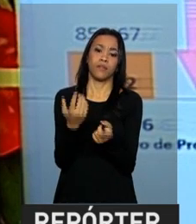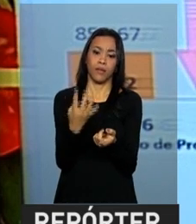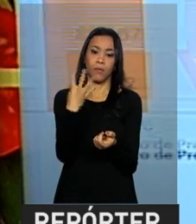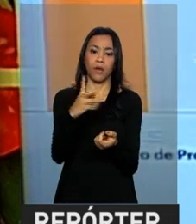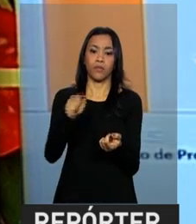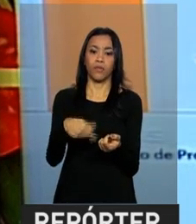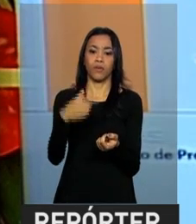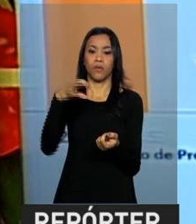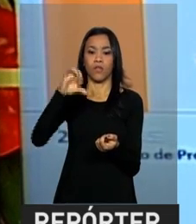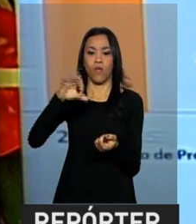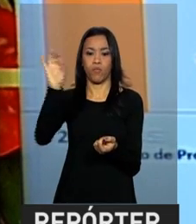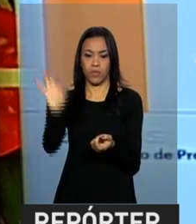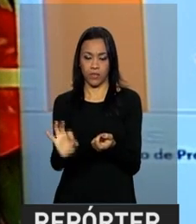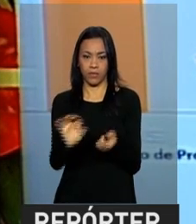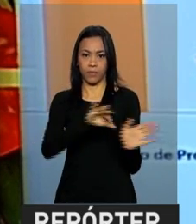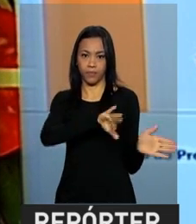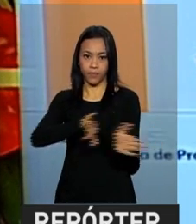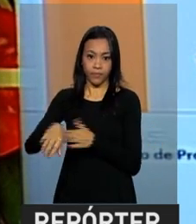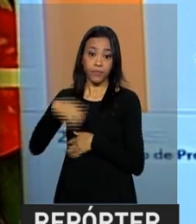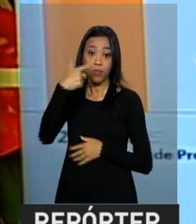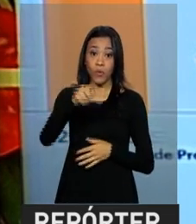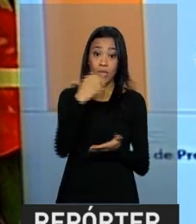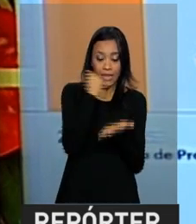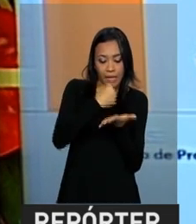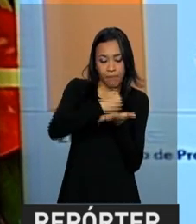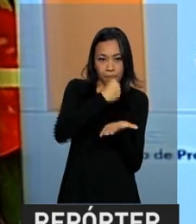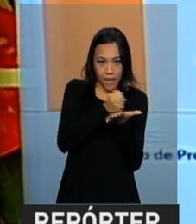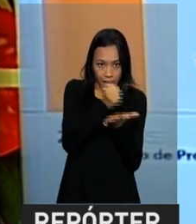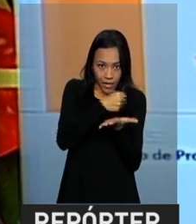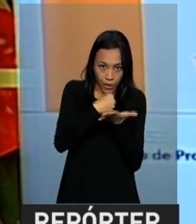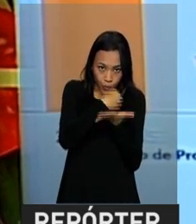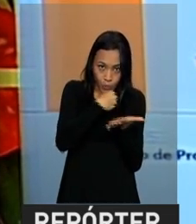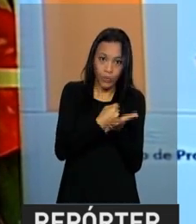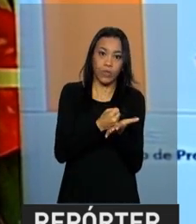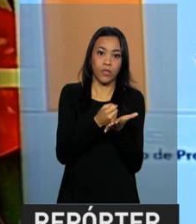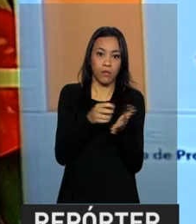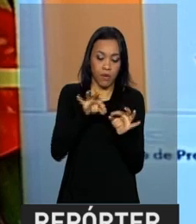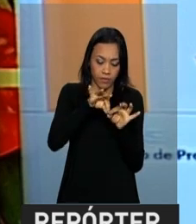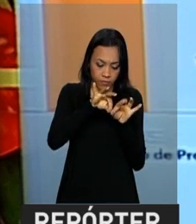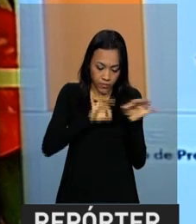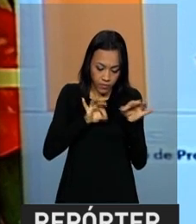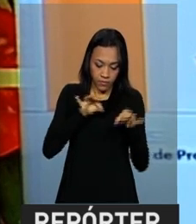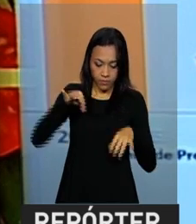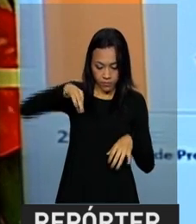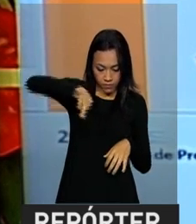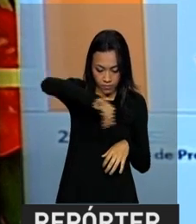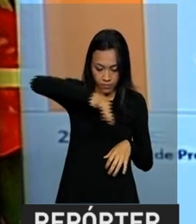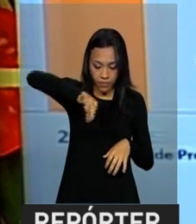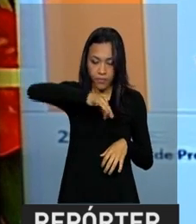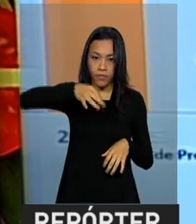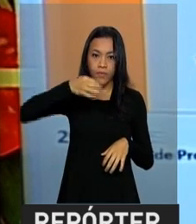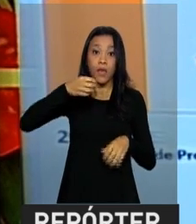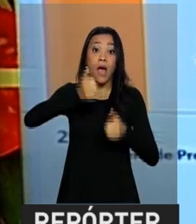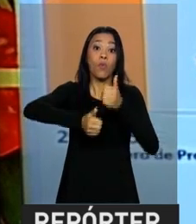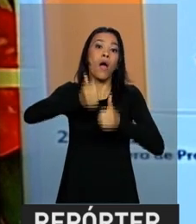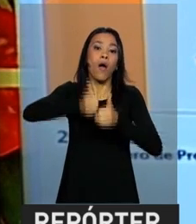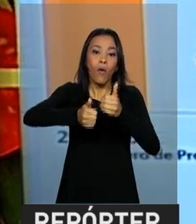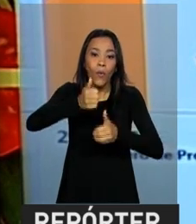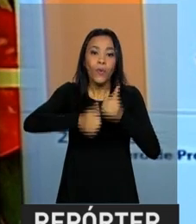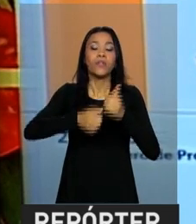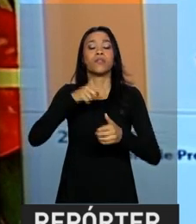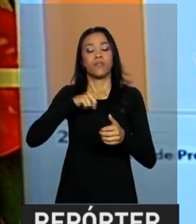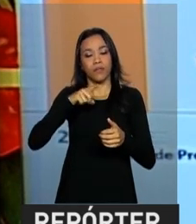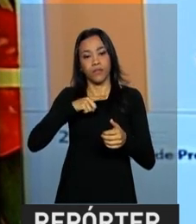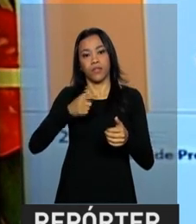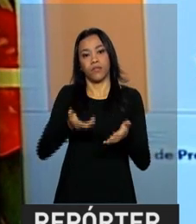pode passar temperos para arroz houve uma redução de 6% na concentração média de sódio